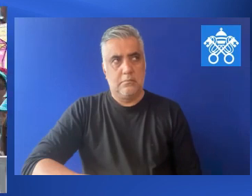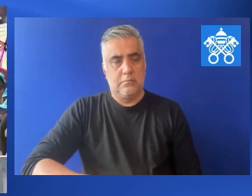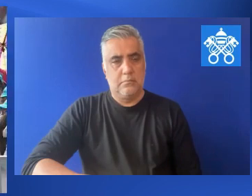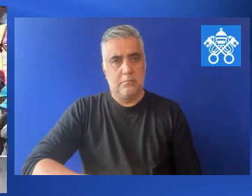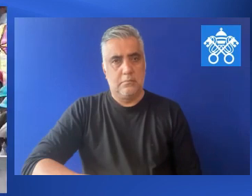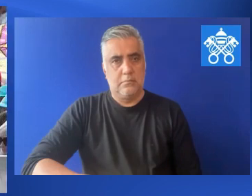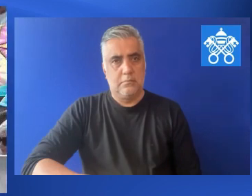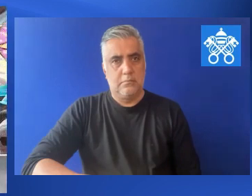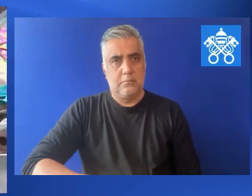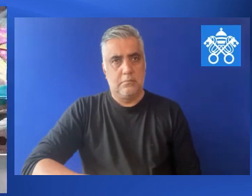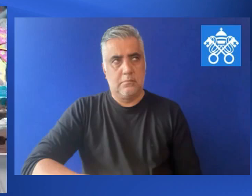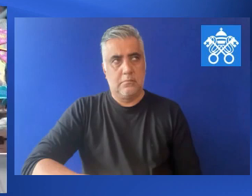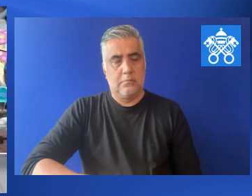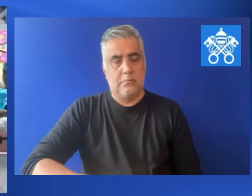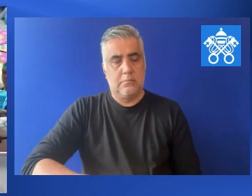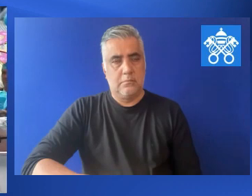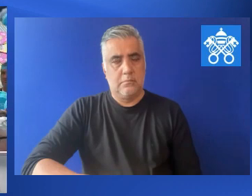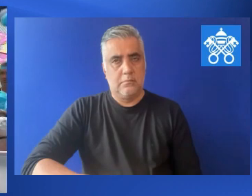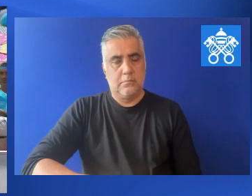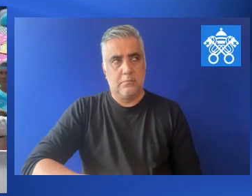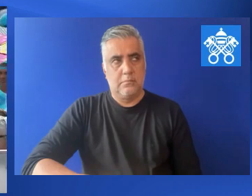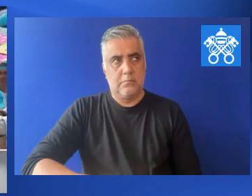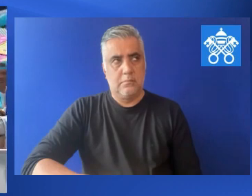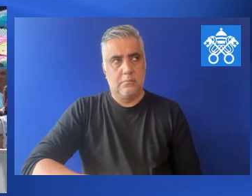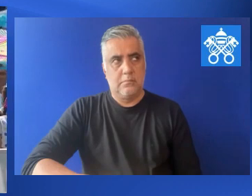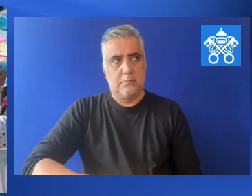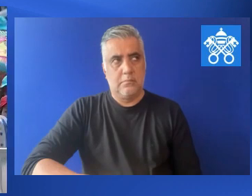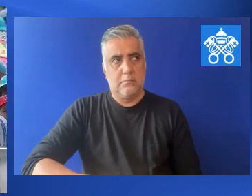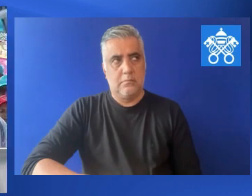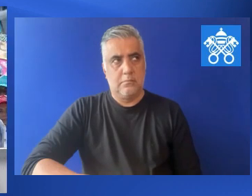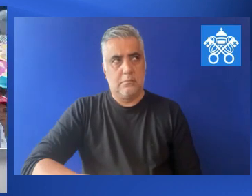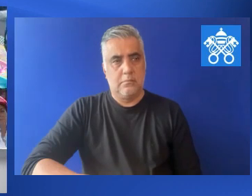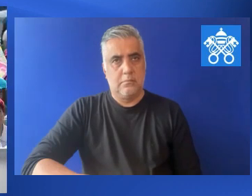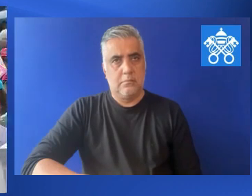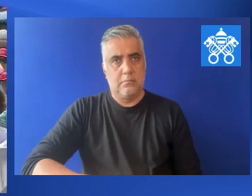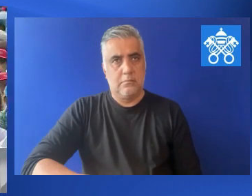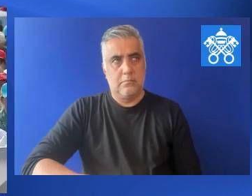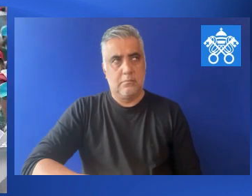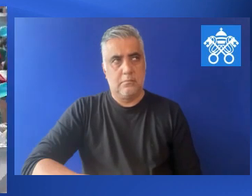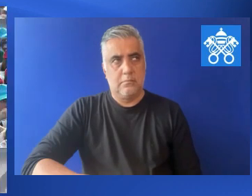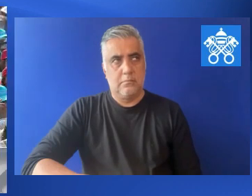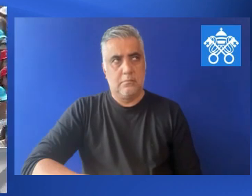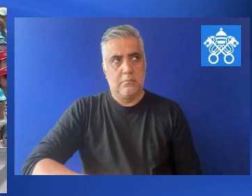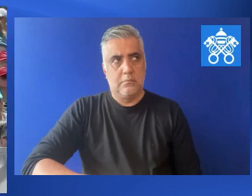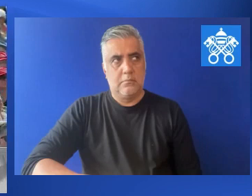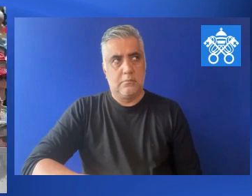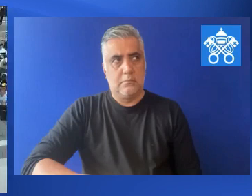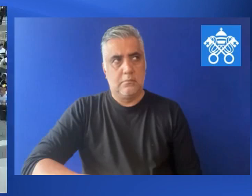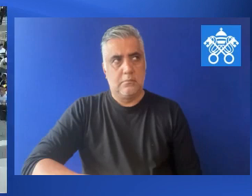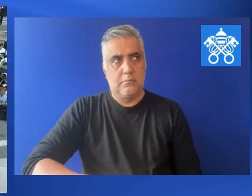pobres que habitavam em periferias onde mais ninguém queria ou podia